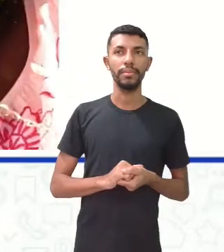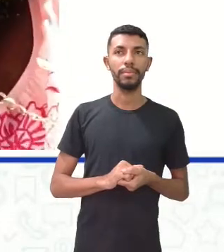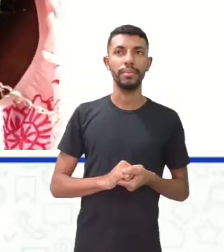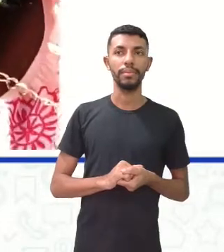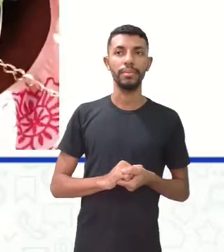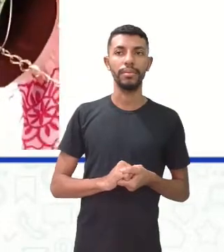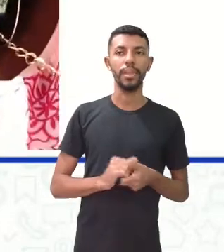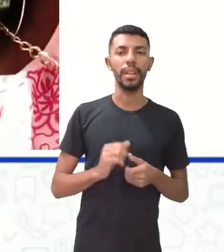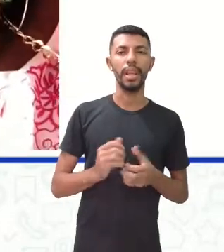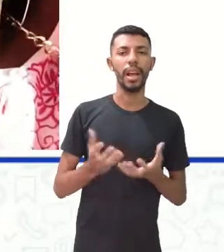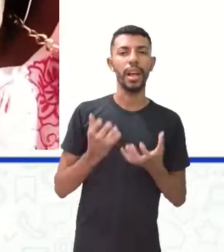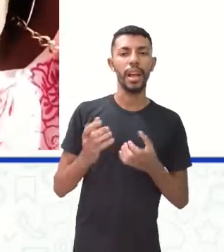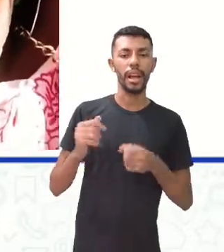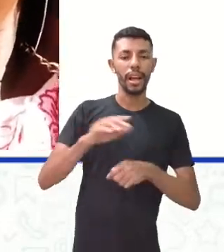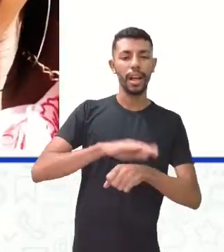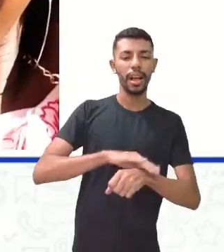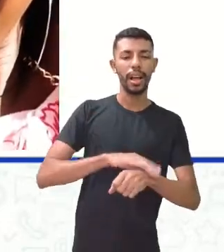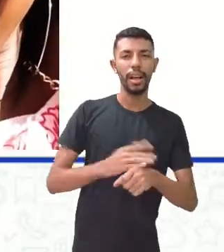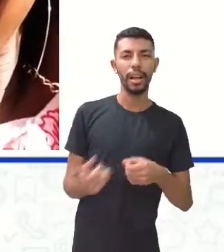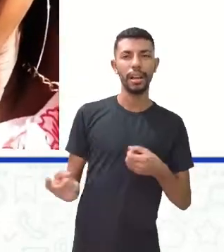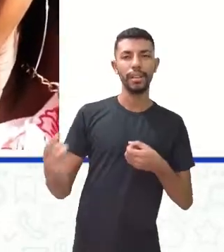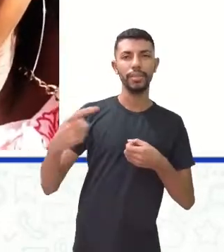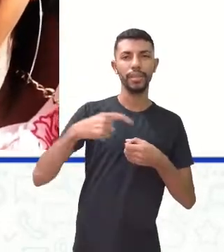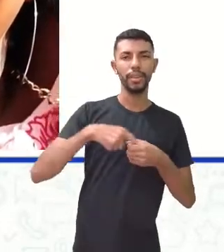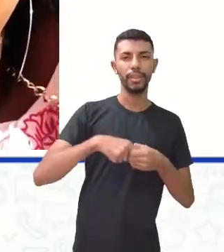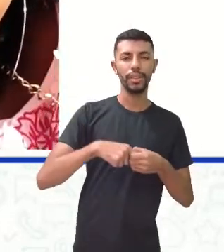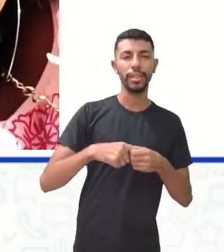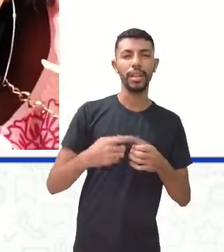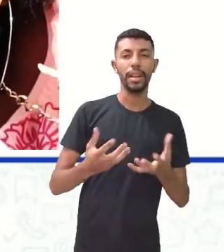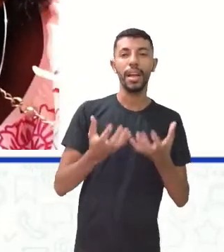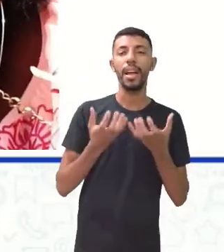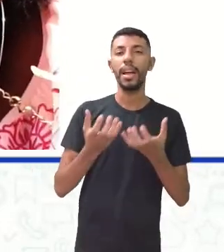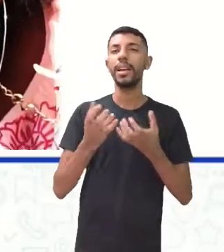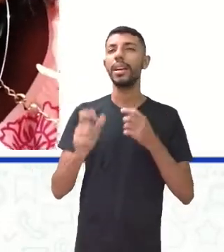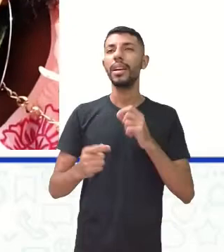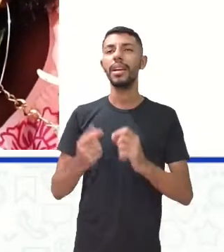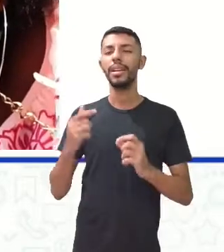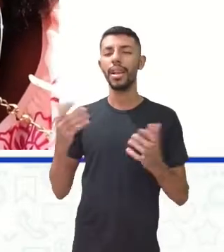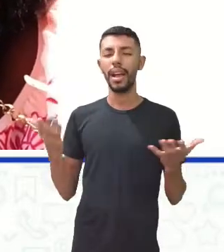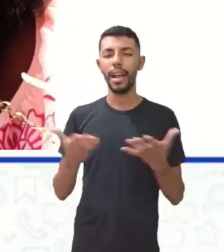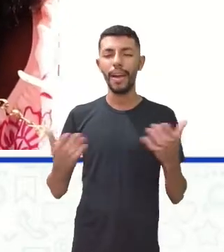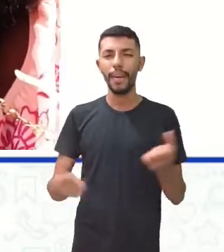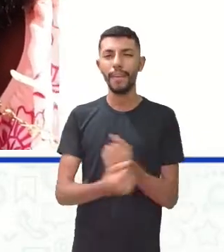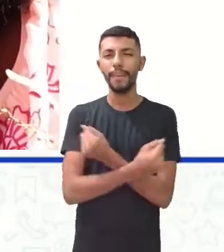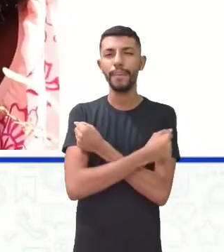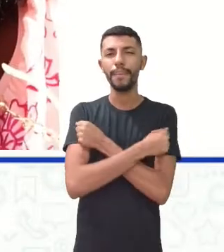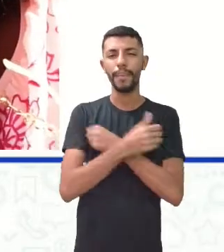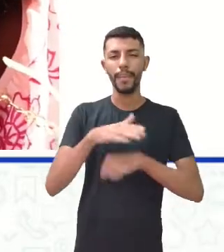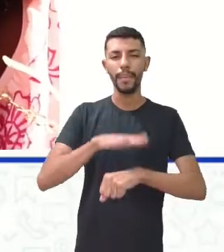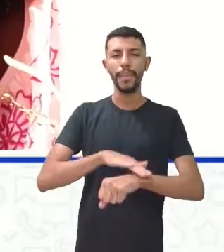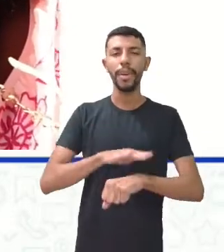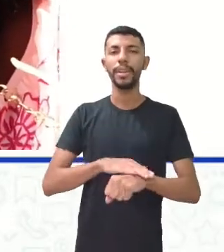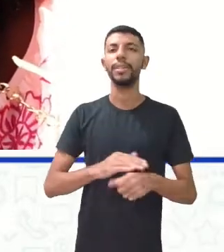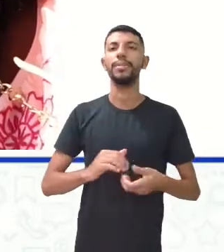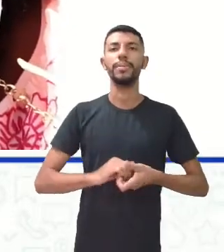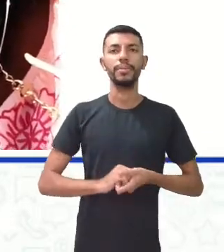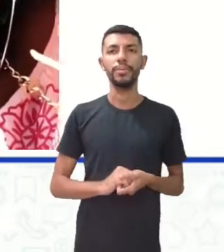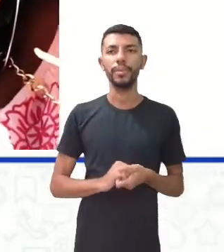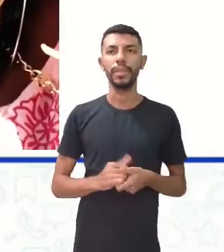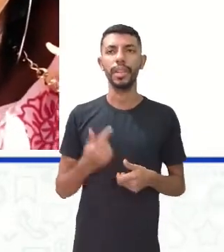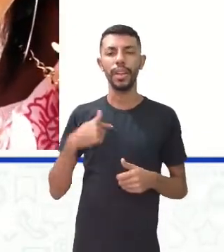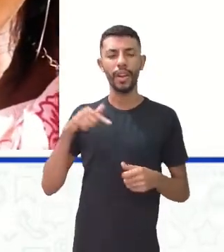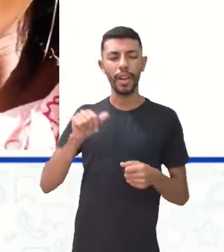Podia o tempo voltar nesse momento. Queria tanto te abraçar nesse momento.